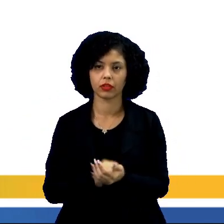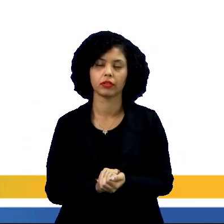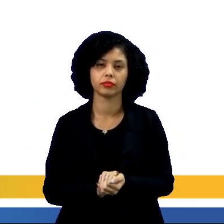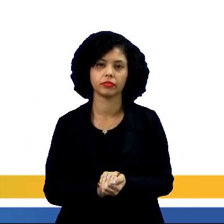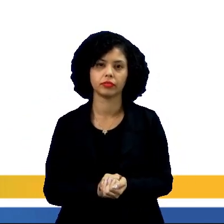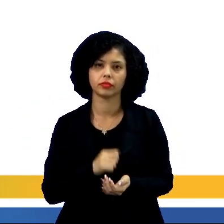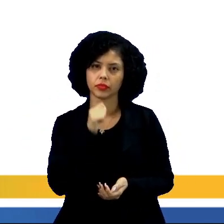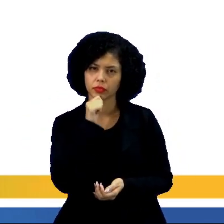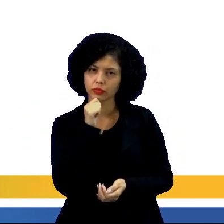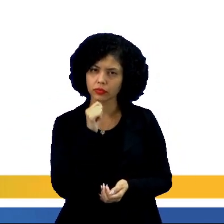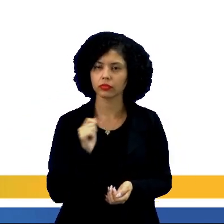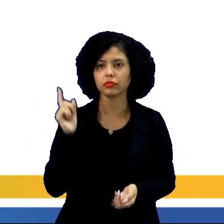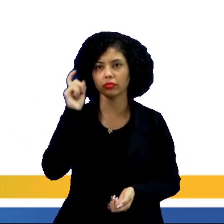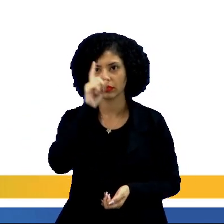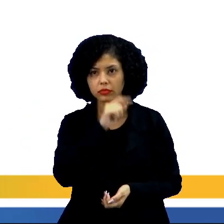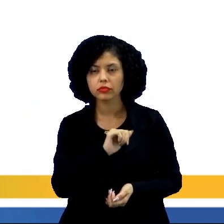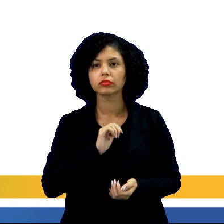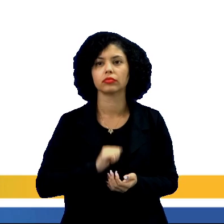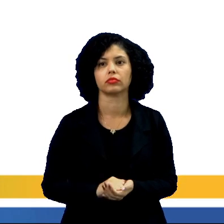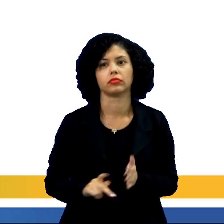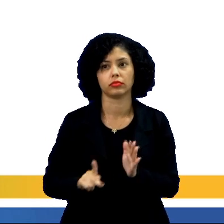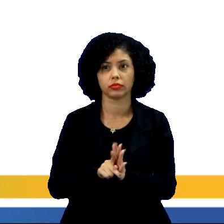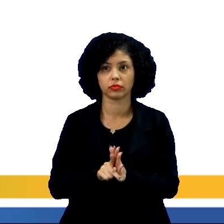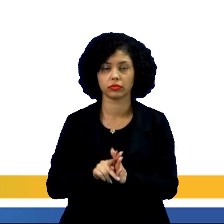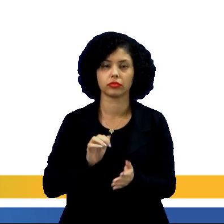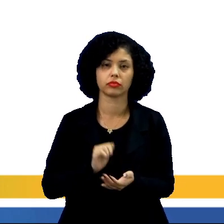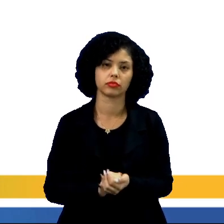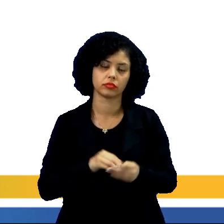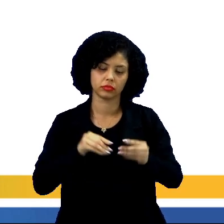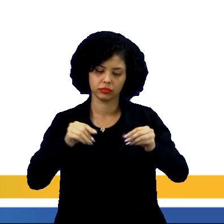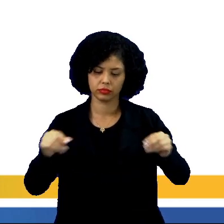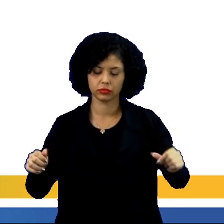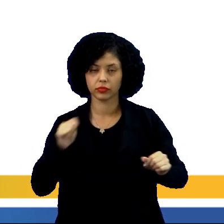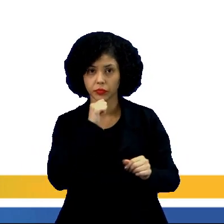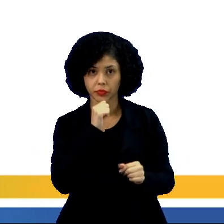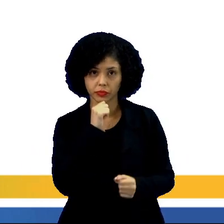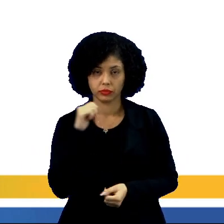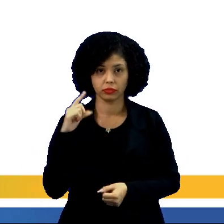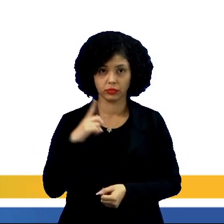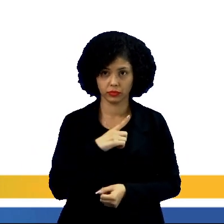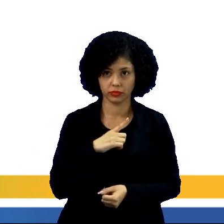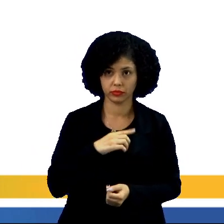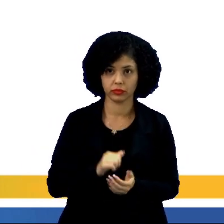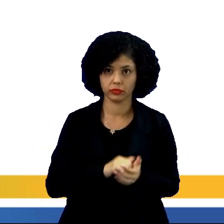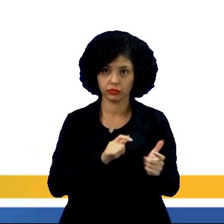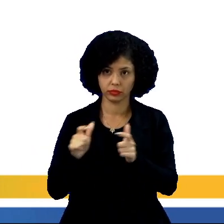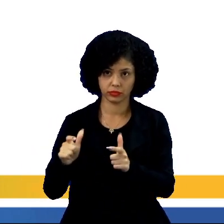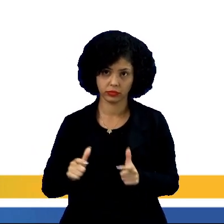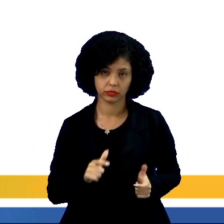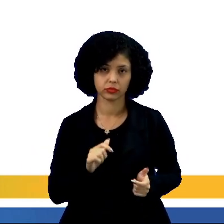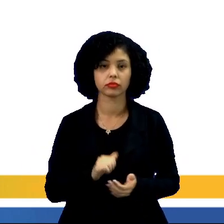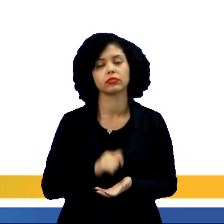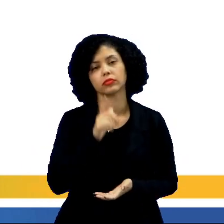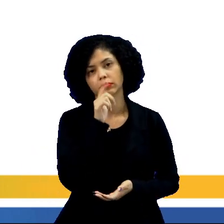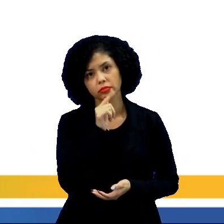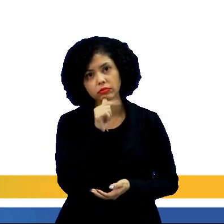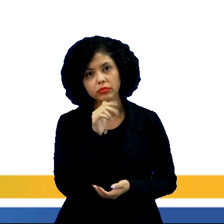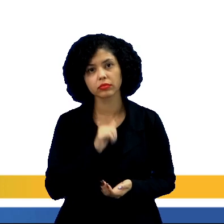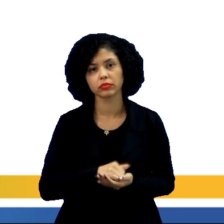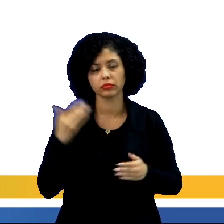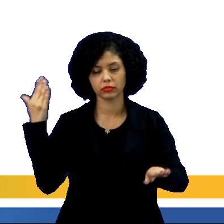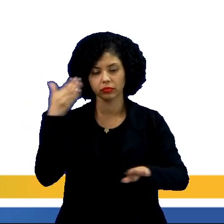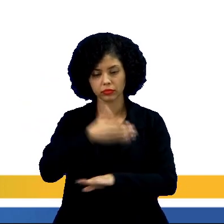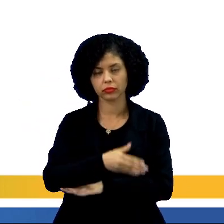né? Isso depende muito da permeabilidade ali do solo, se ele vai ter ali, né, espaço para que essa água